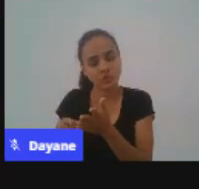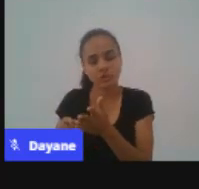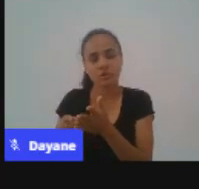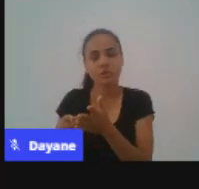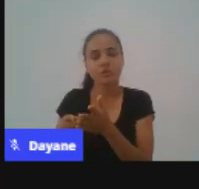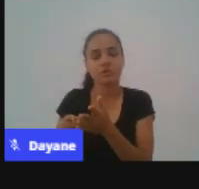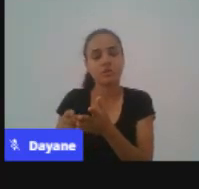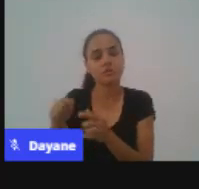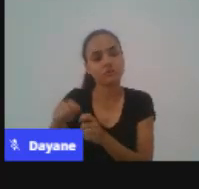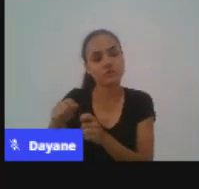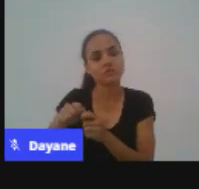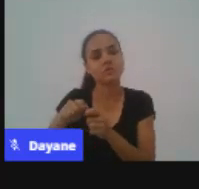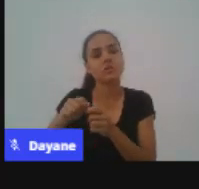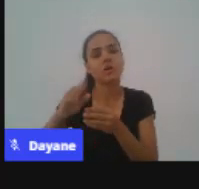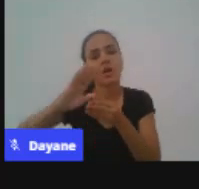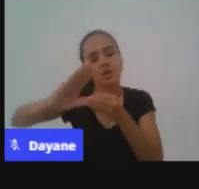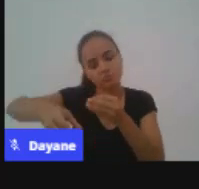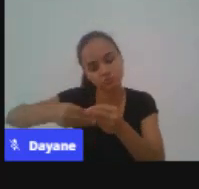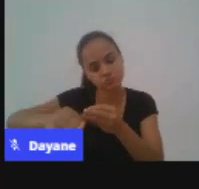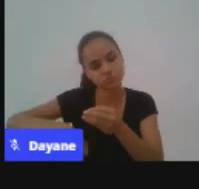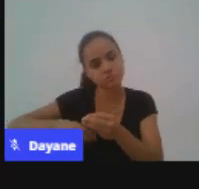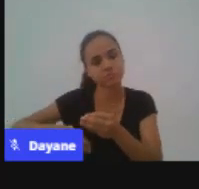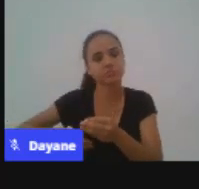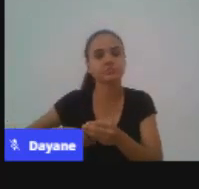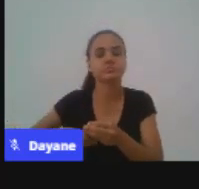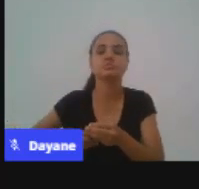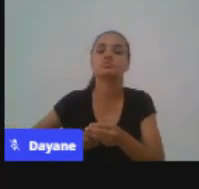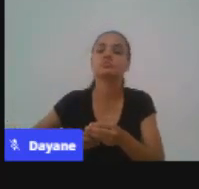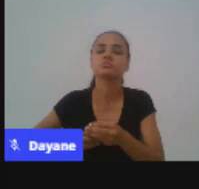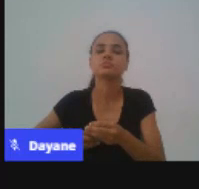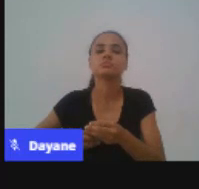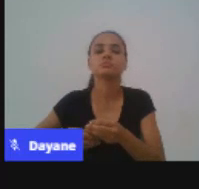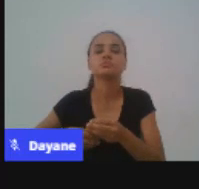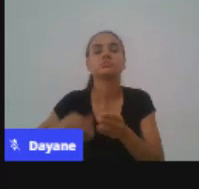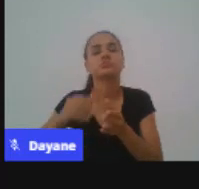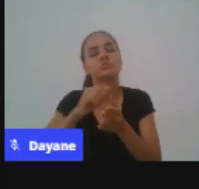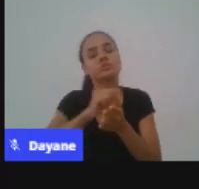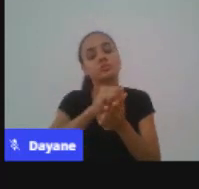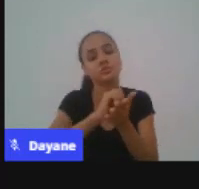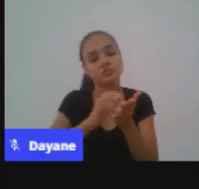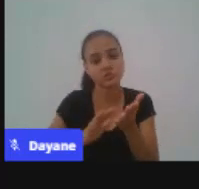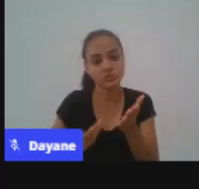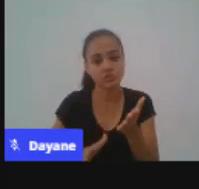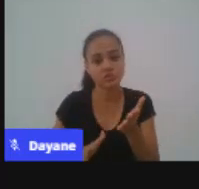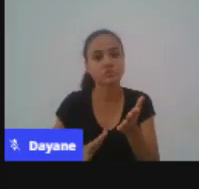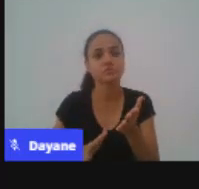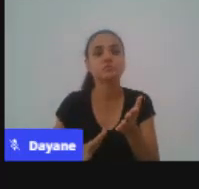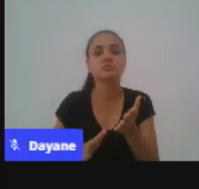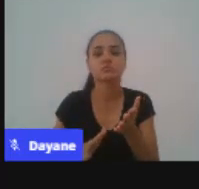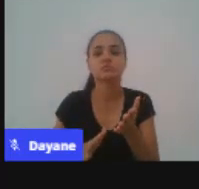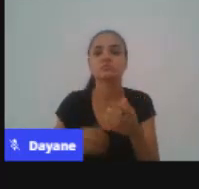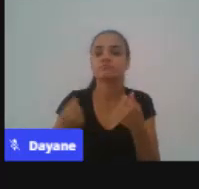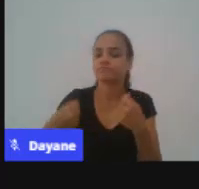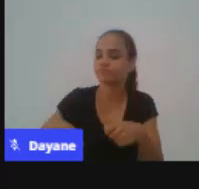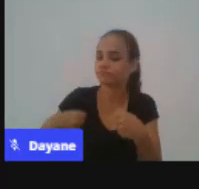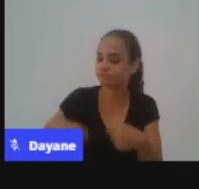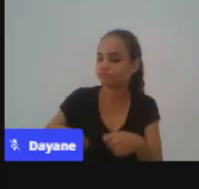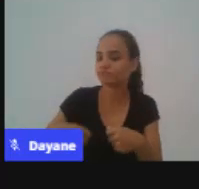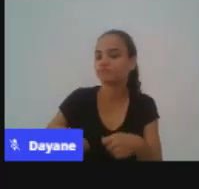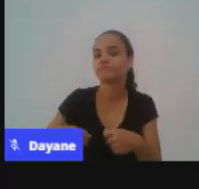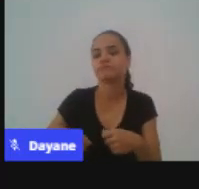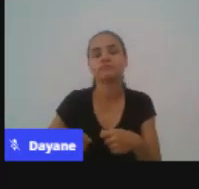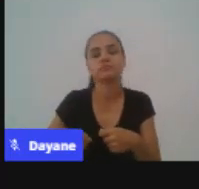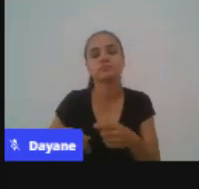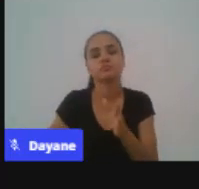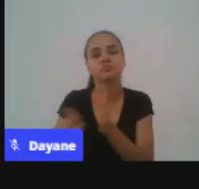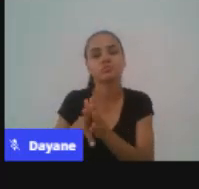complementações das atividades básicas, atendendo assim às necessidades e à realidade dos alunos, no sentido de garantir a